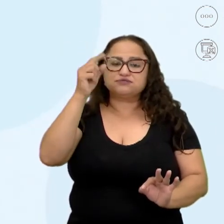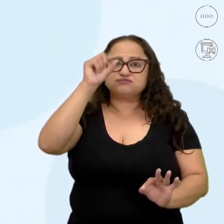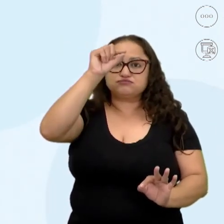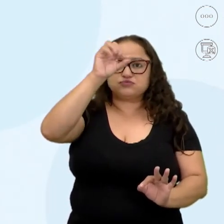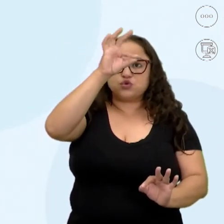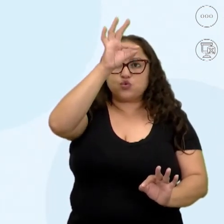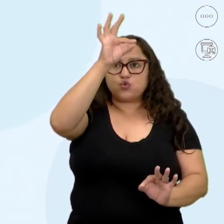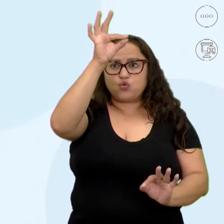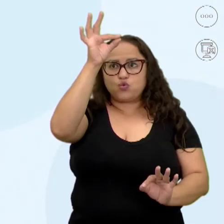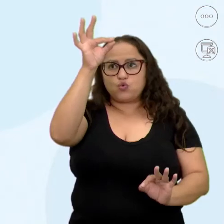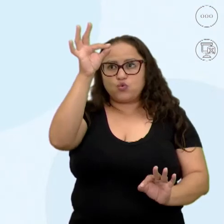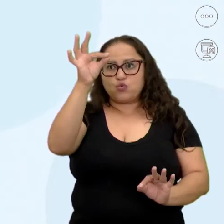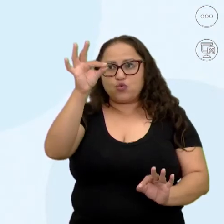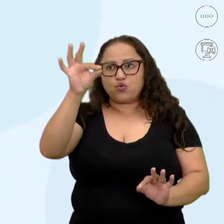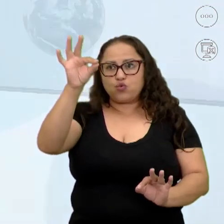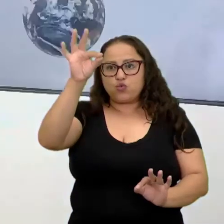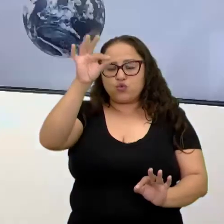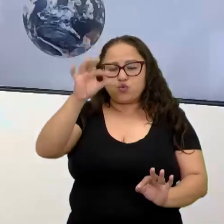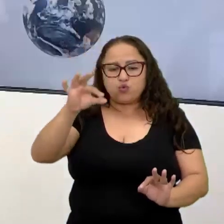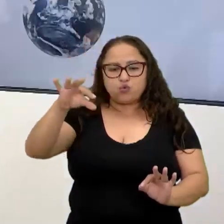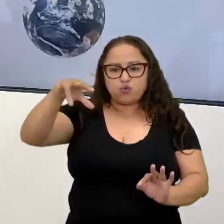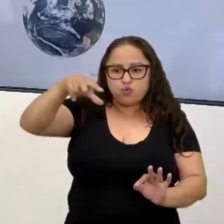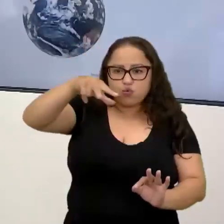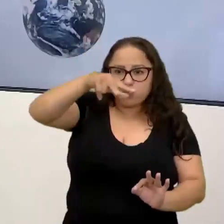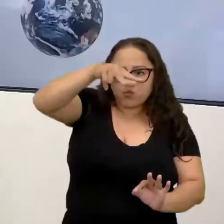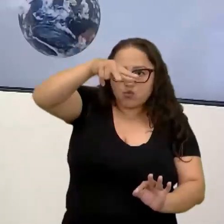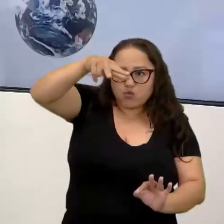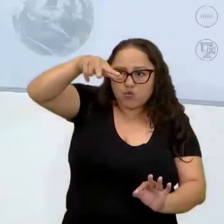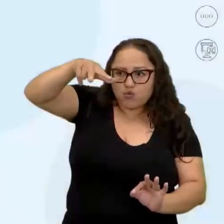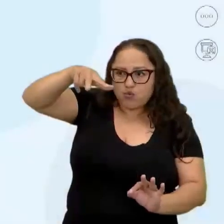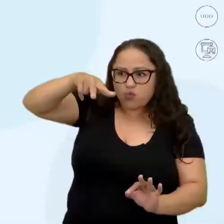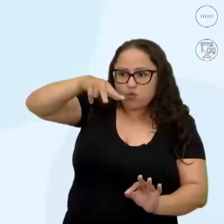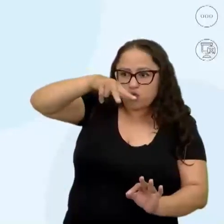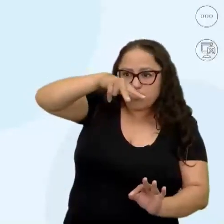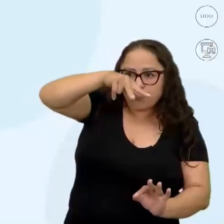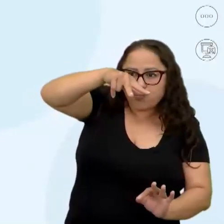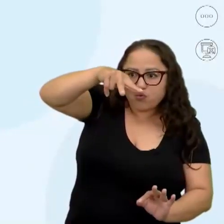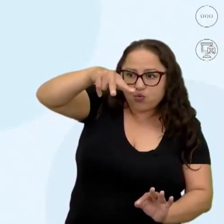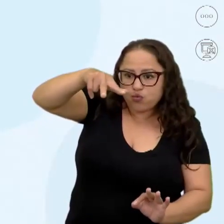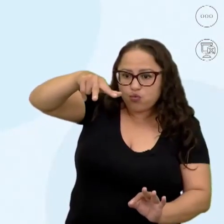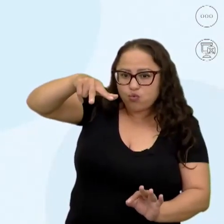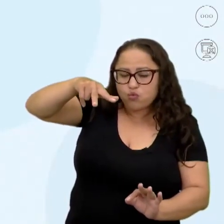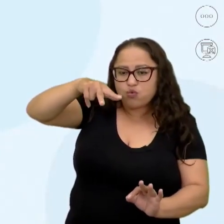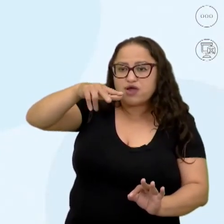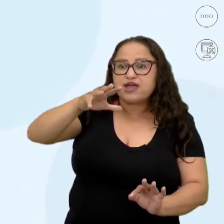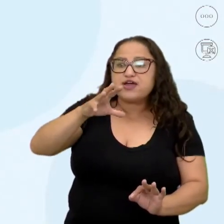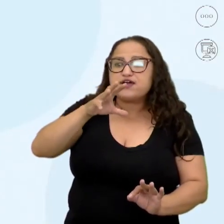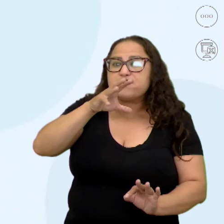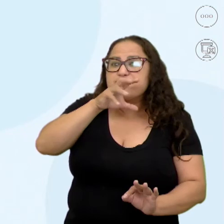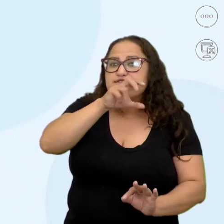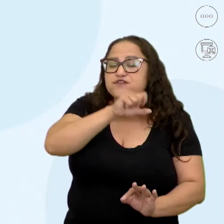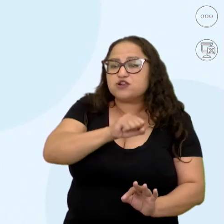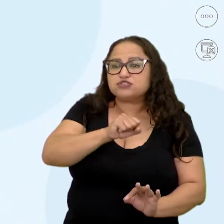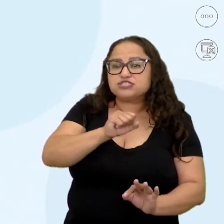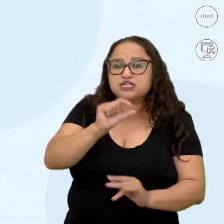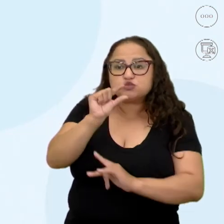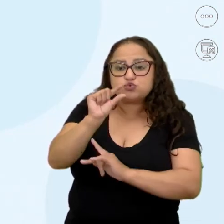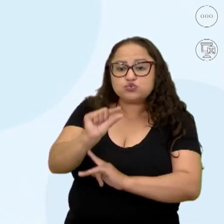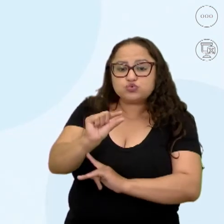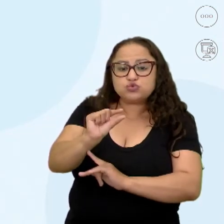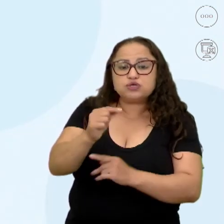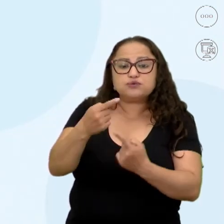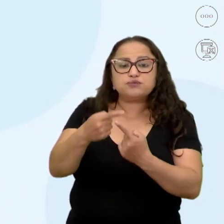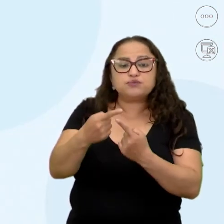entra em órbita, né? Esse objeto começa a entrar em órbita e aí você tem uma velocidade mínima, né? De escape, no caso da